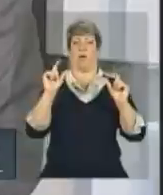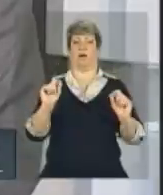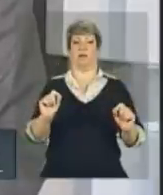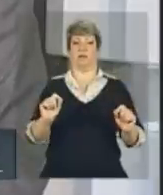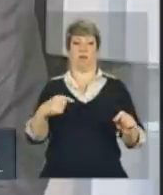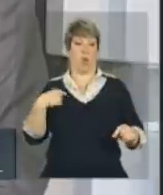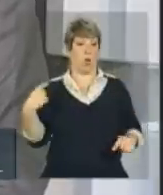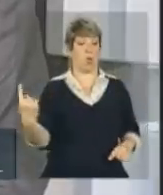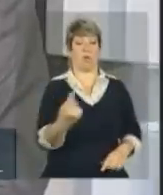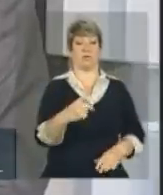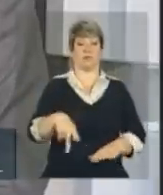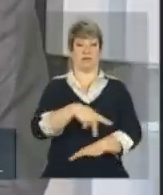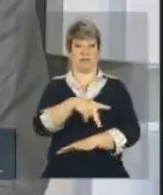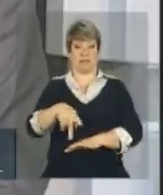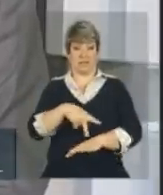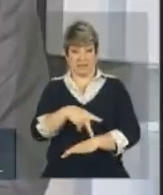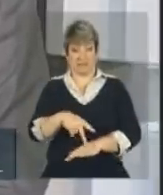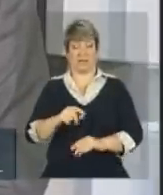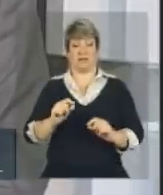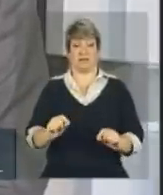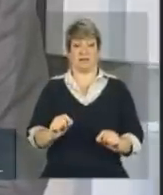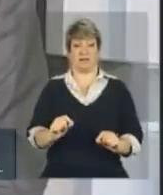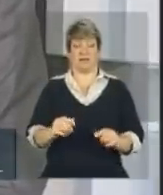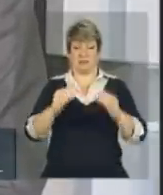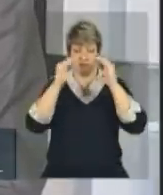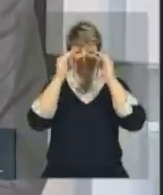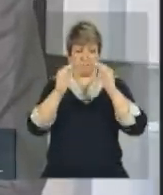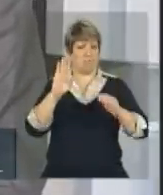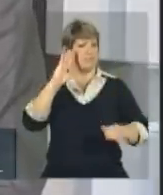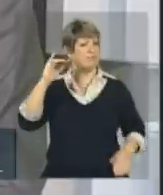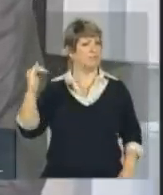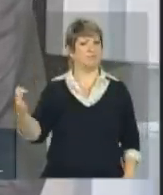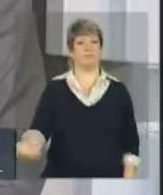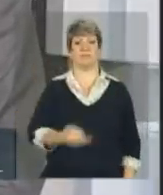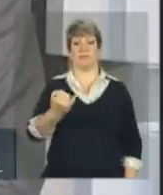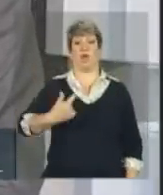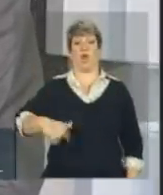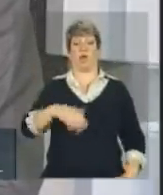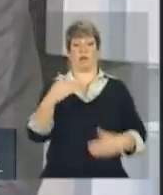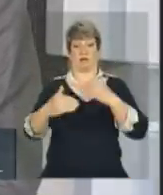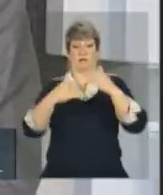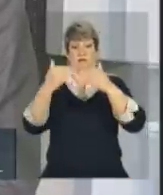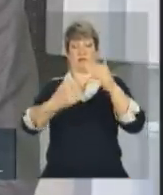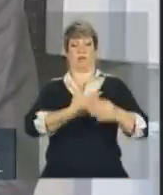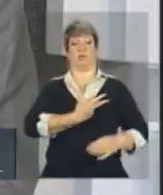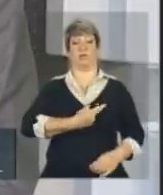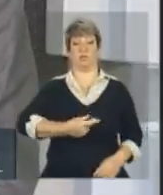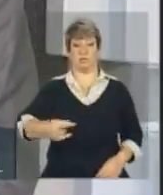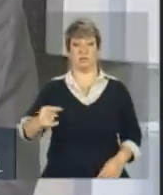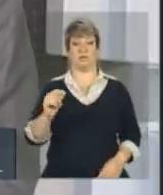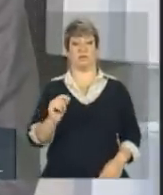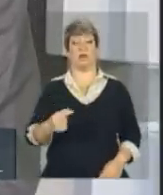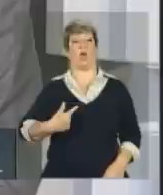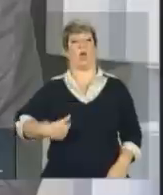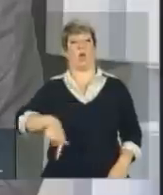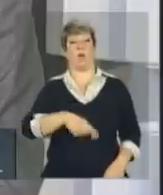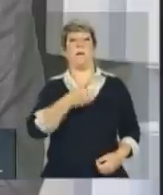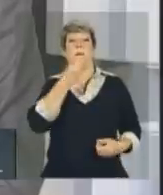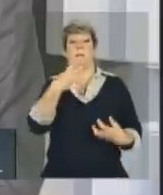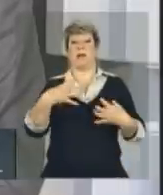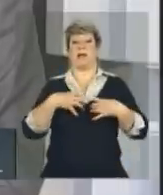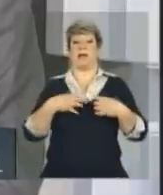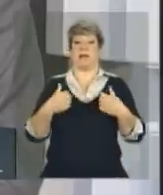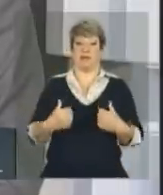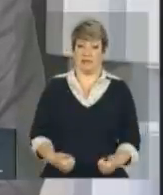da nossa nação para um requisito indispensável para o nosso desenvolvimento sustentável, para o nosso